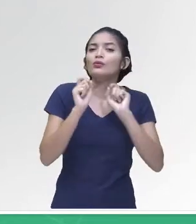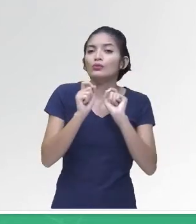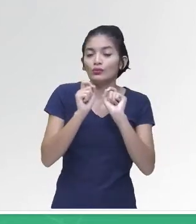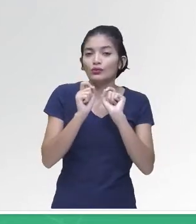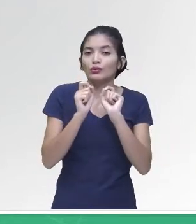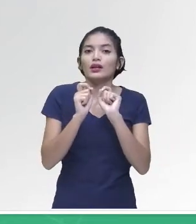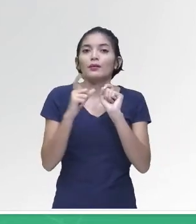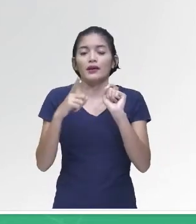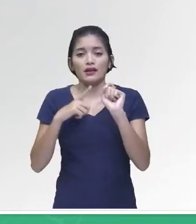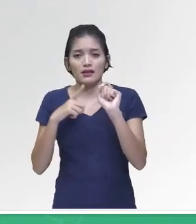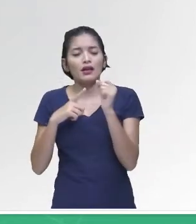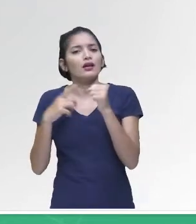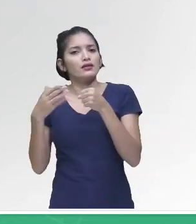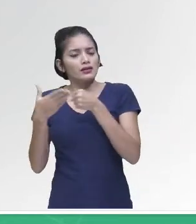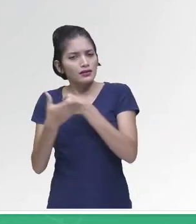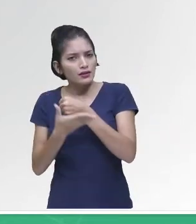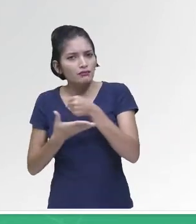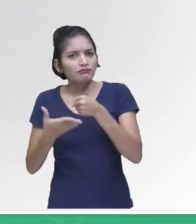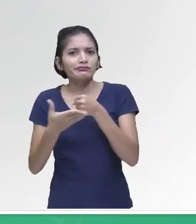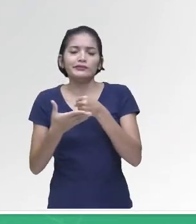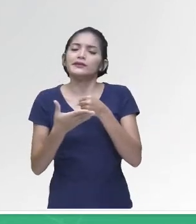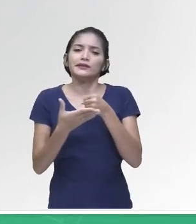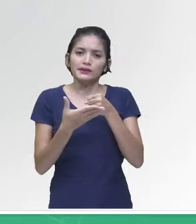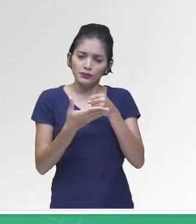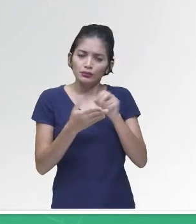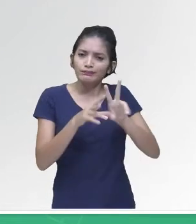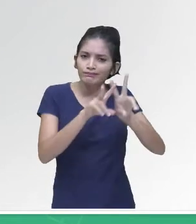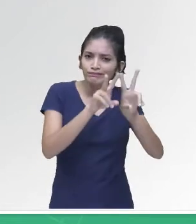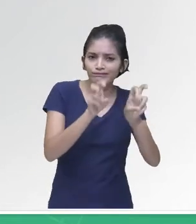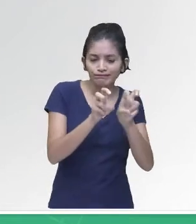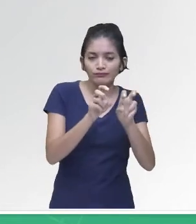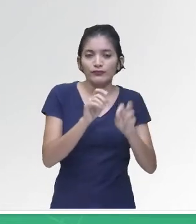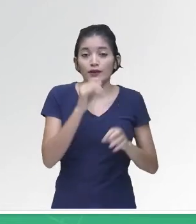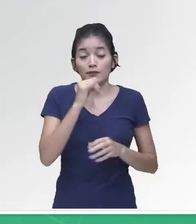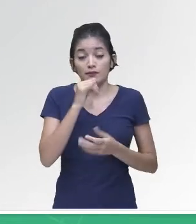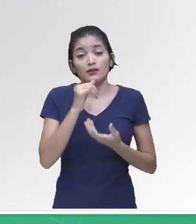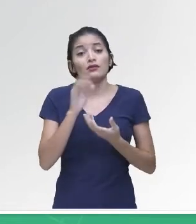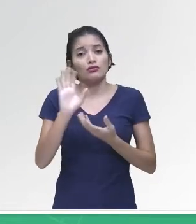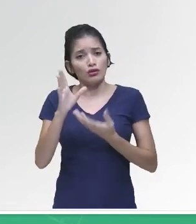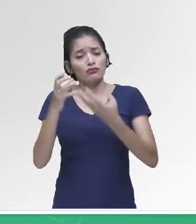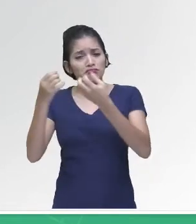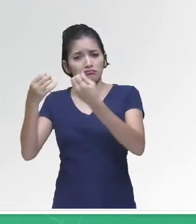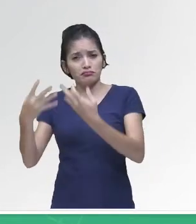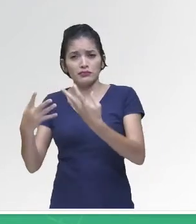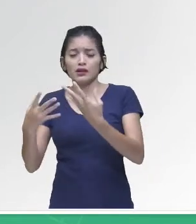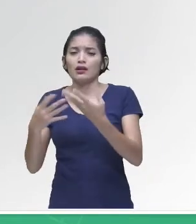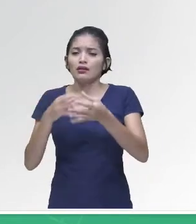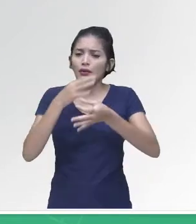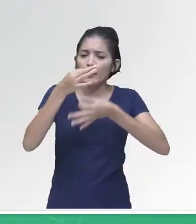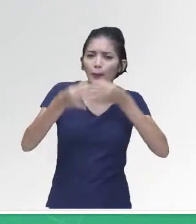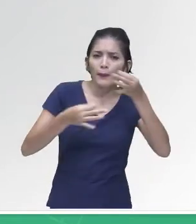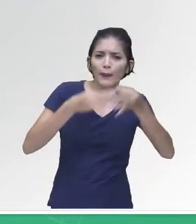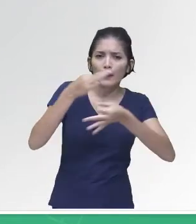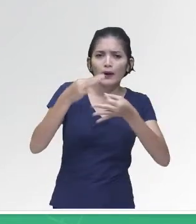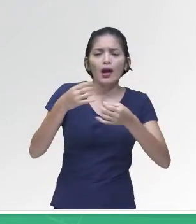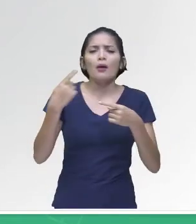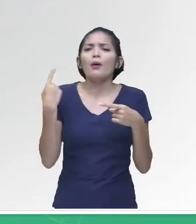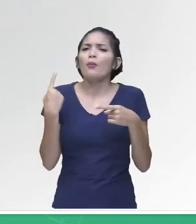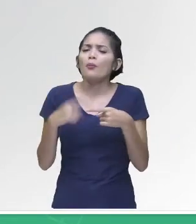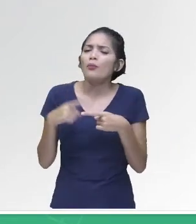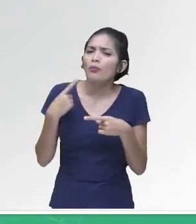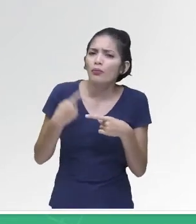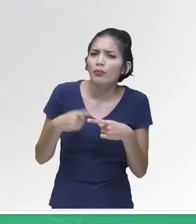Para sustentar esta opinião. Então, ele vai fazer exatamente isso. Ele vai fazer os argumentos. Vai dizer por que